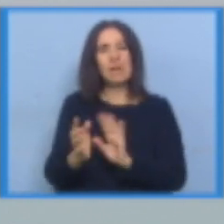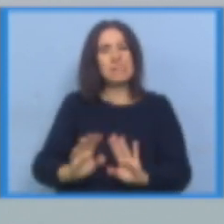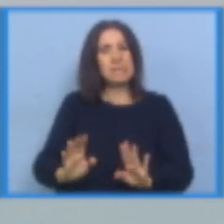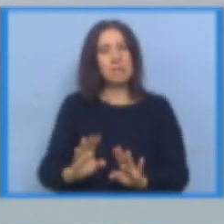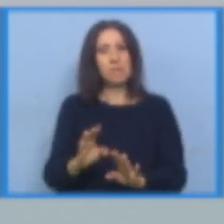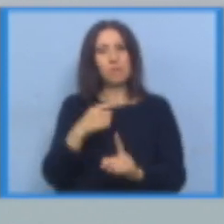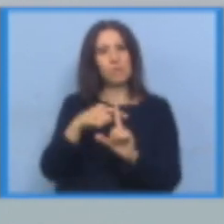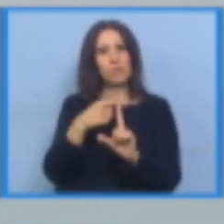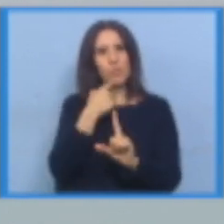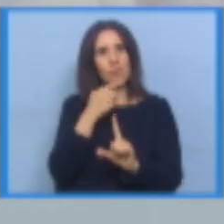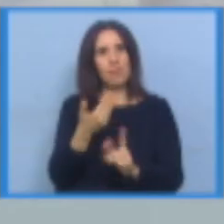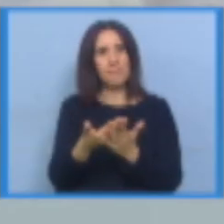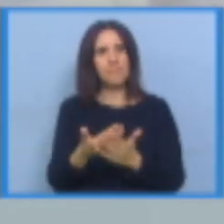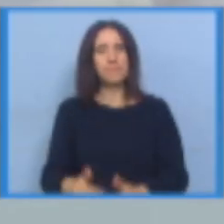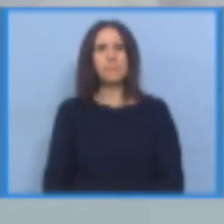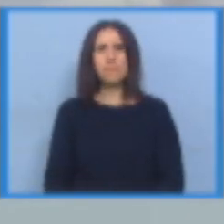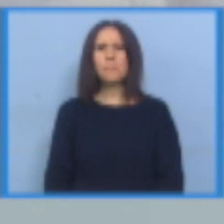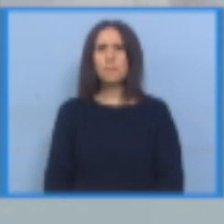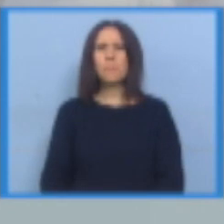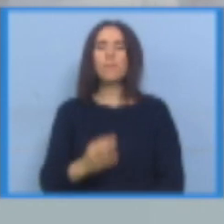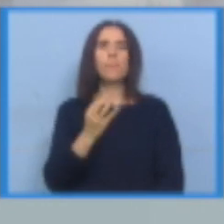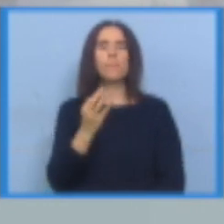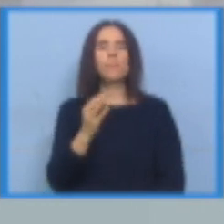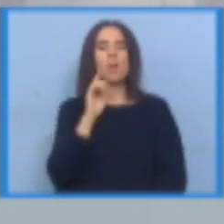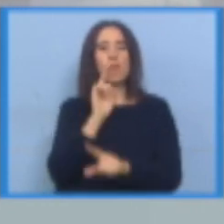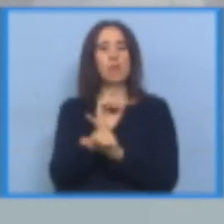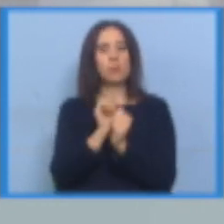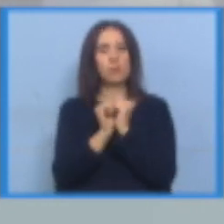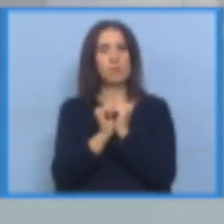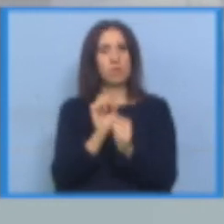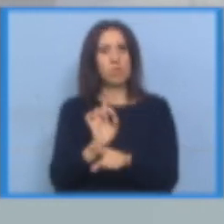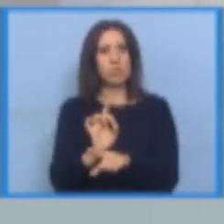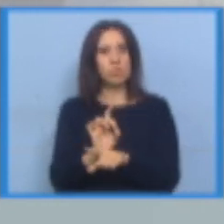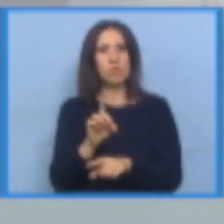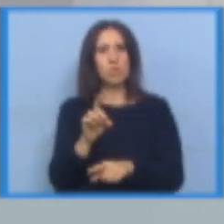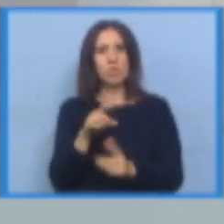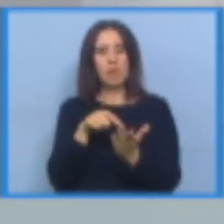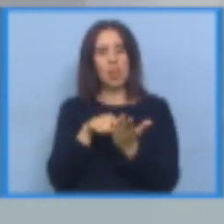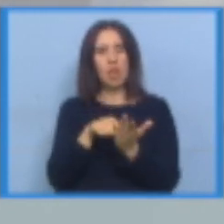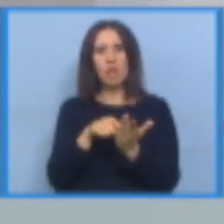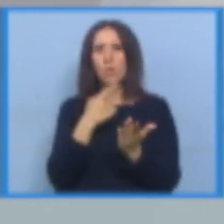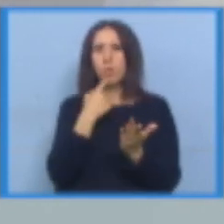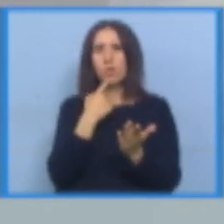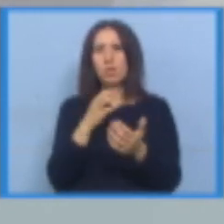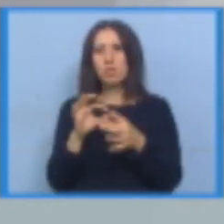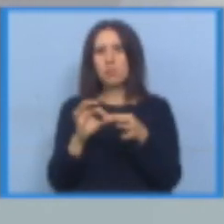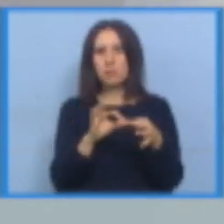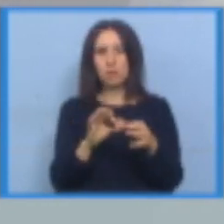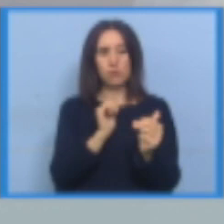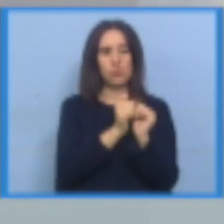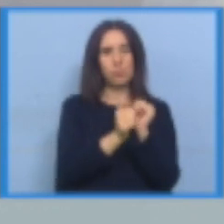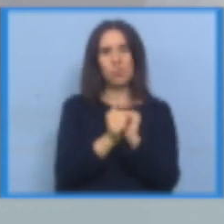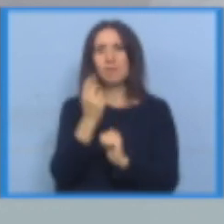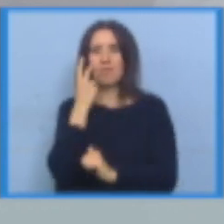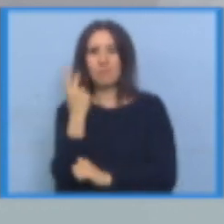uma ferramenta positiva. Ainda em torno deste documento, aprofunda-se e acentua-se essa ligação entre o desporto e